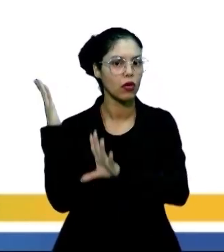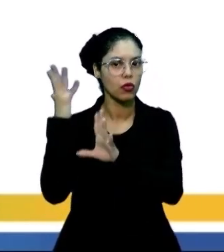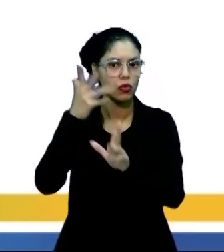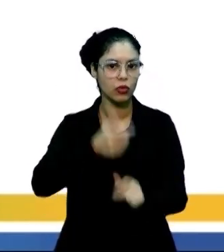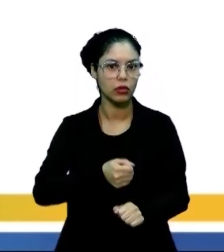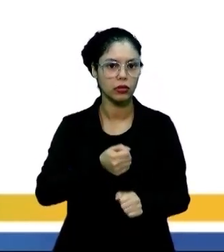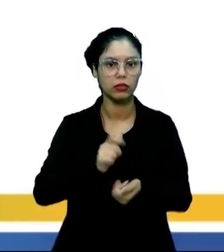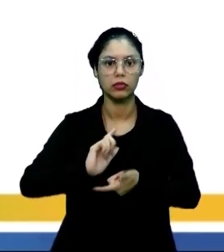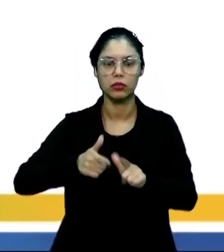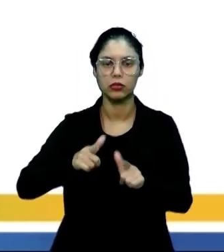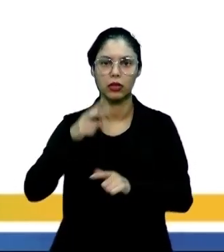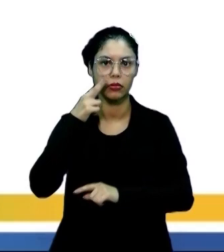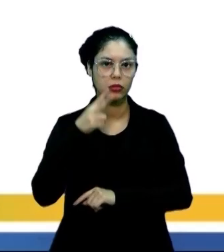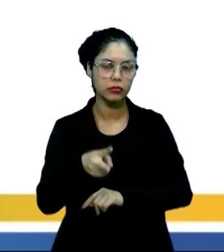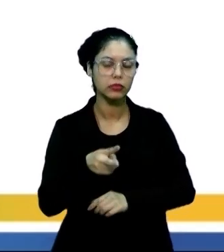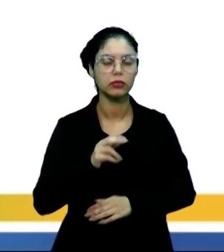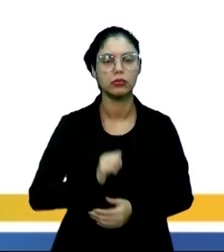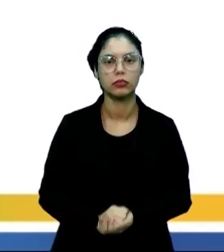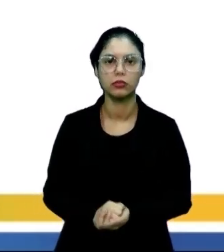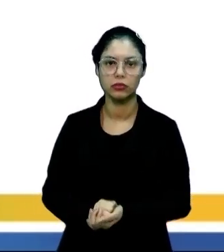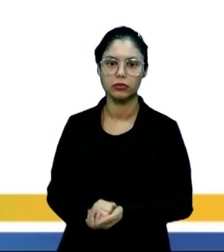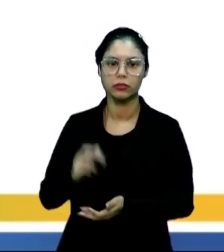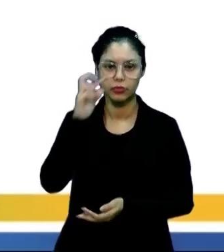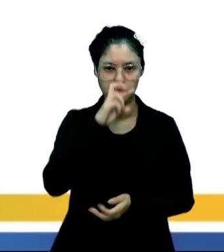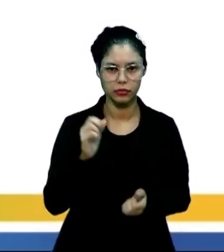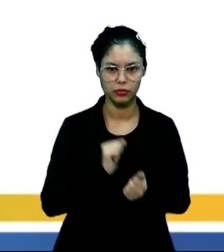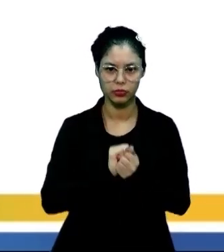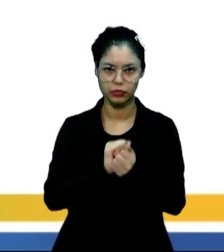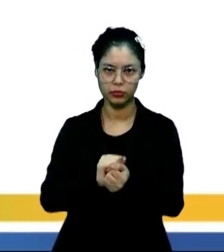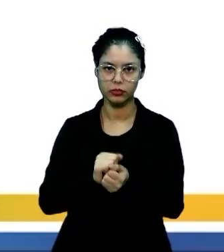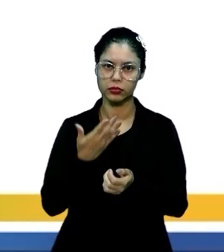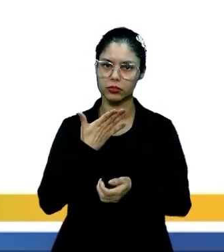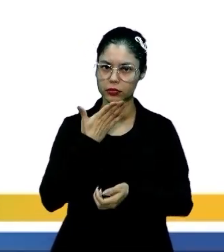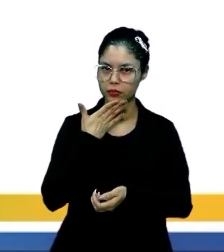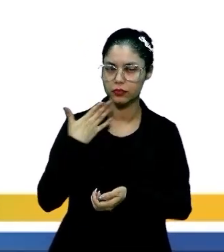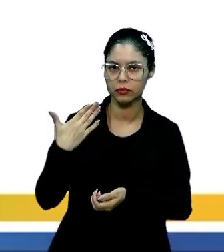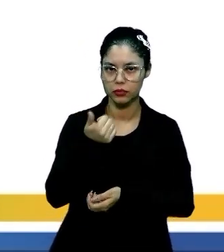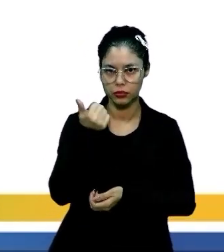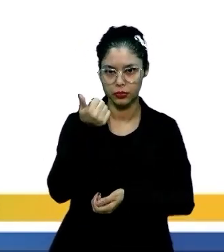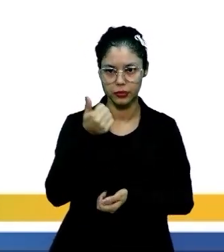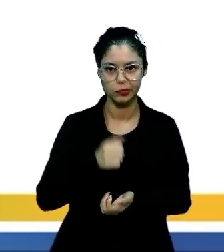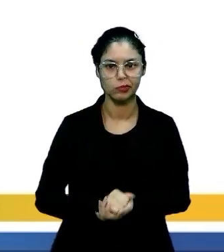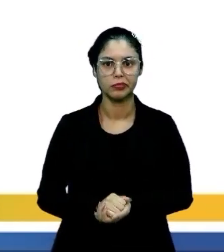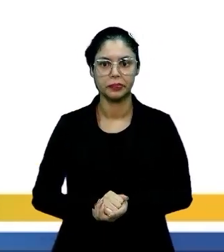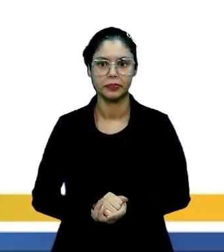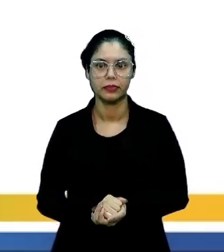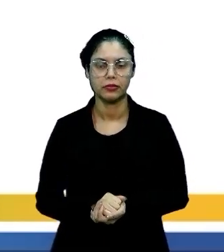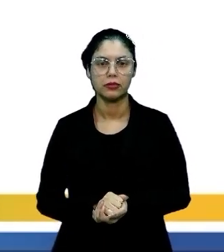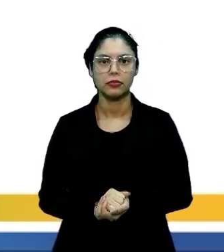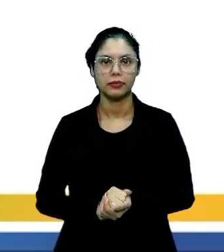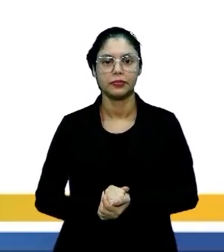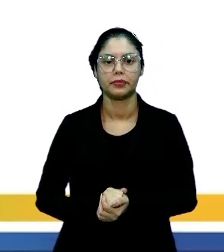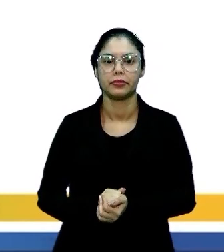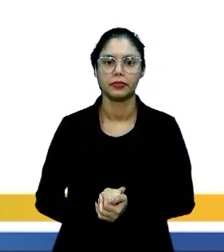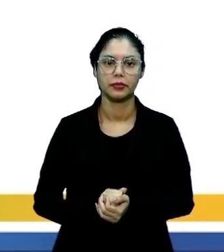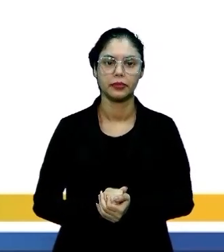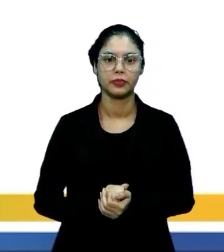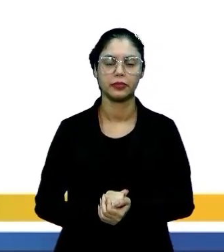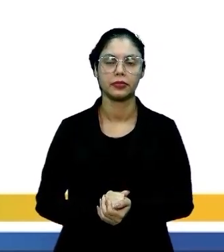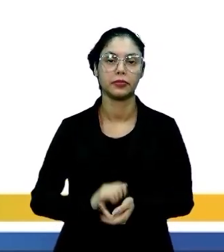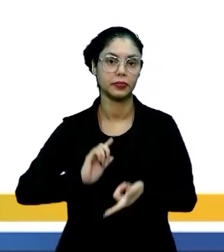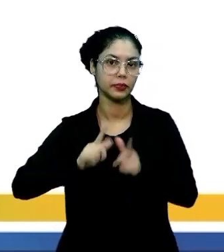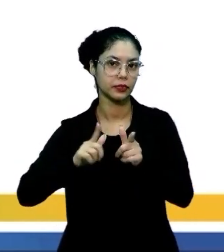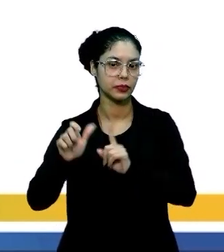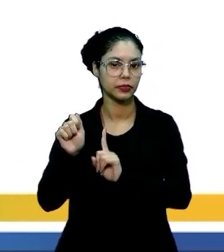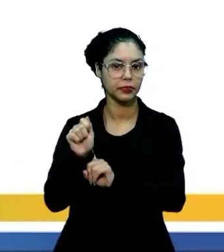a letra A para que vocês possam analisar com mais calma a cada uma dessas alternativas, ok? Na letra